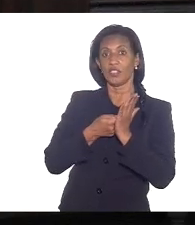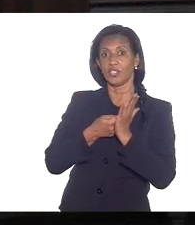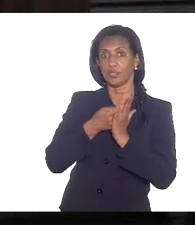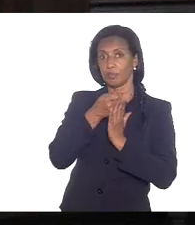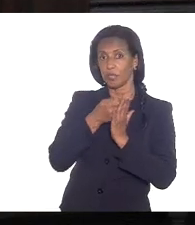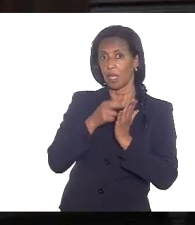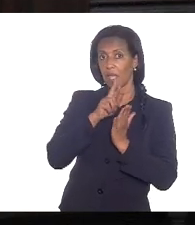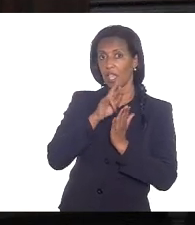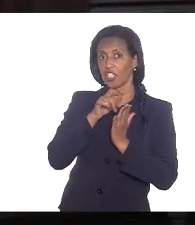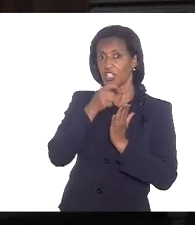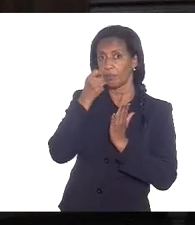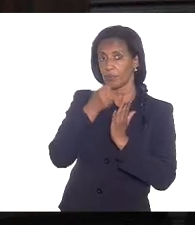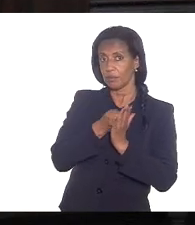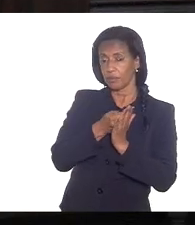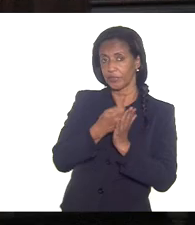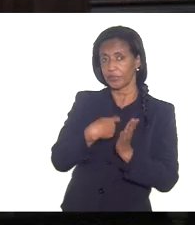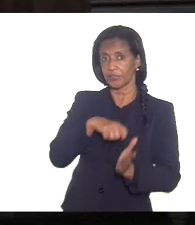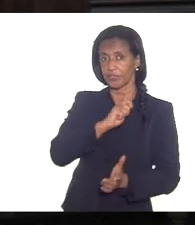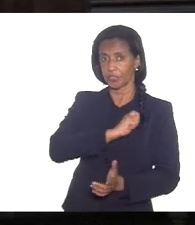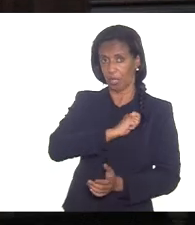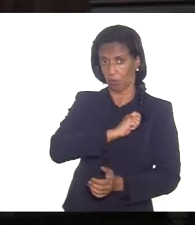fiscal e